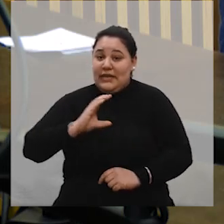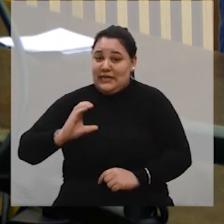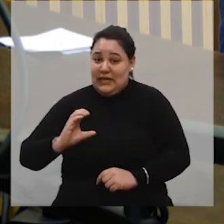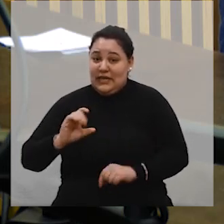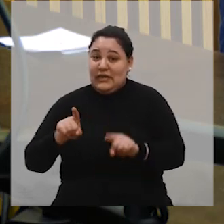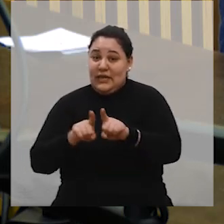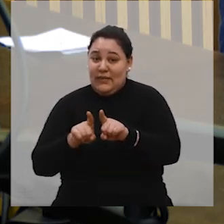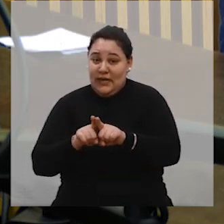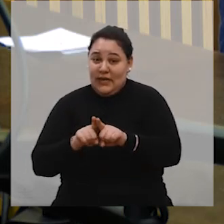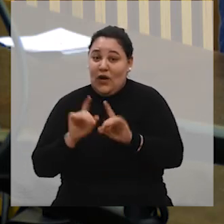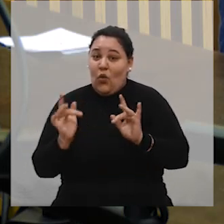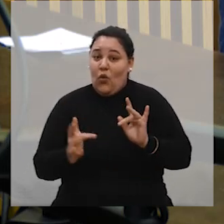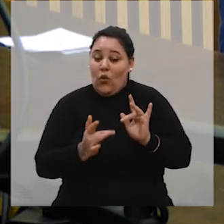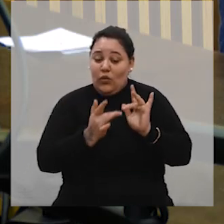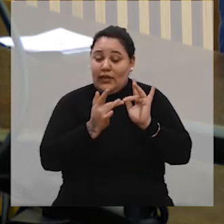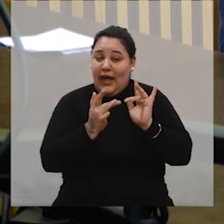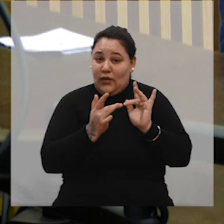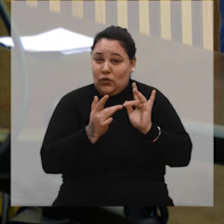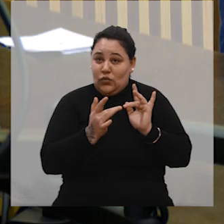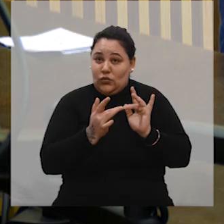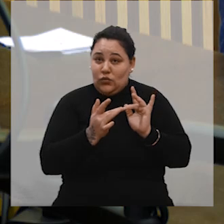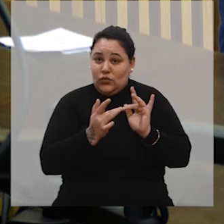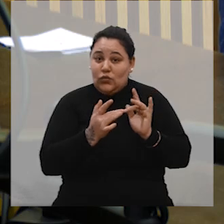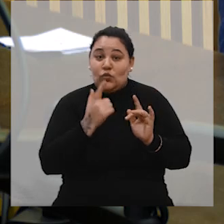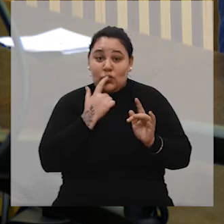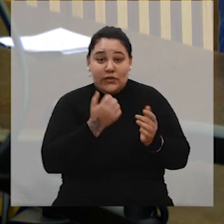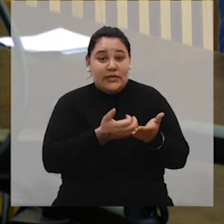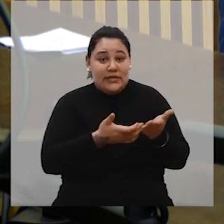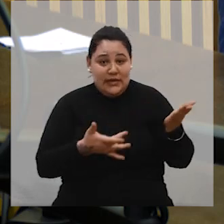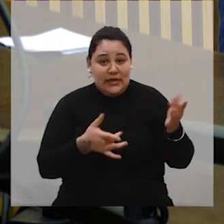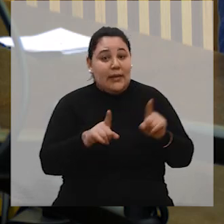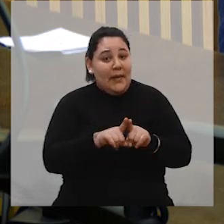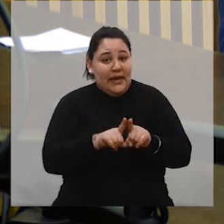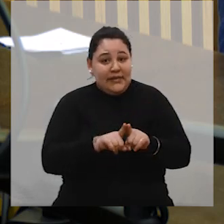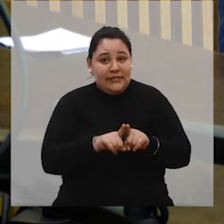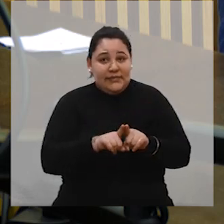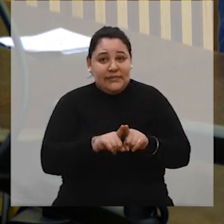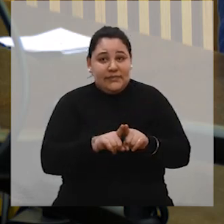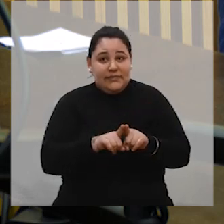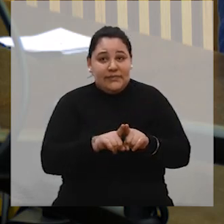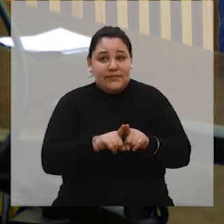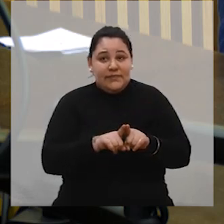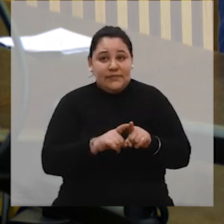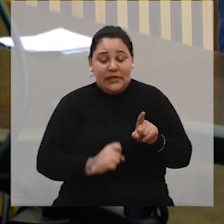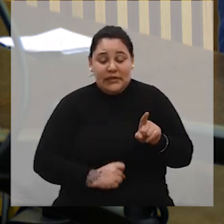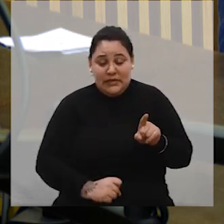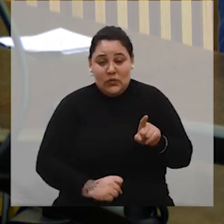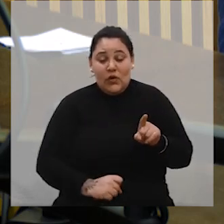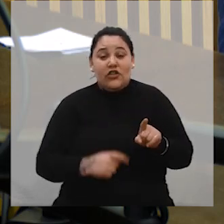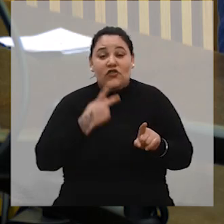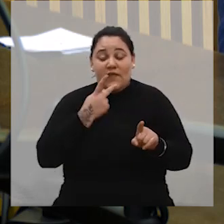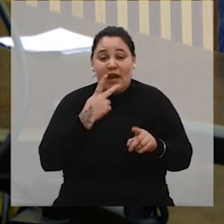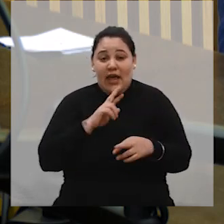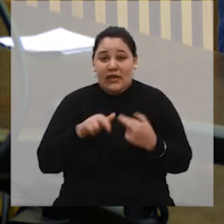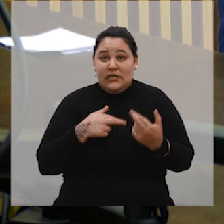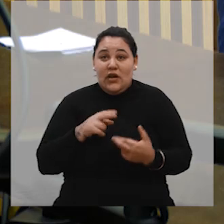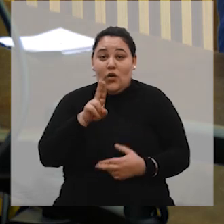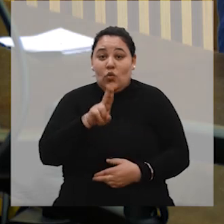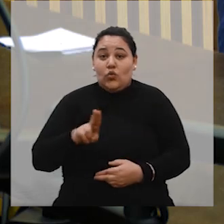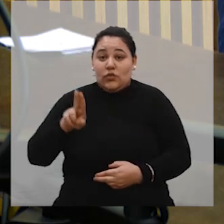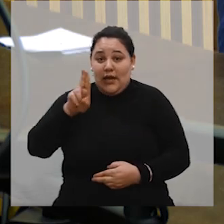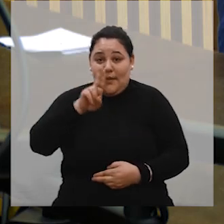transmitidas através do contato com secreções e sangue, né? E aí a gente fala em relação a